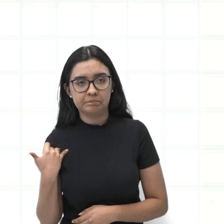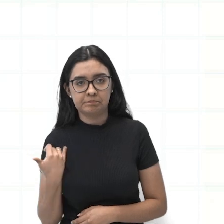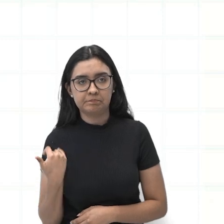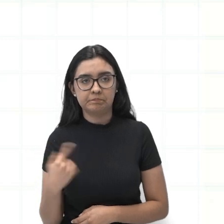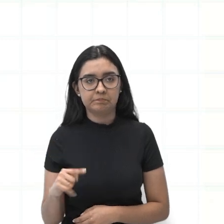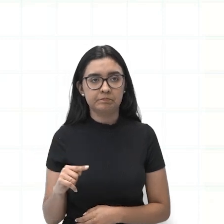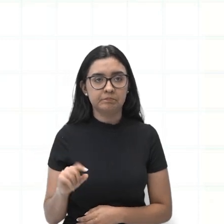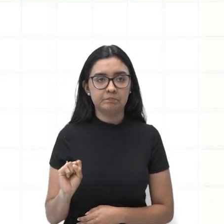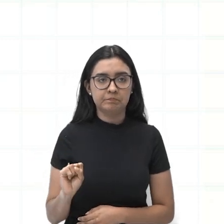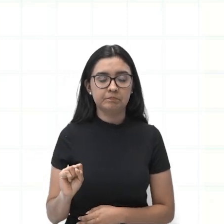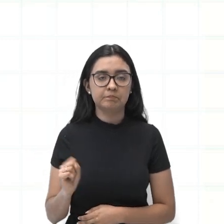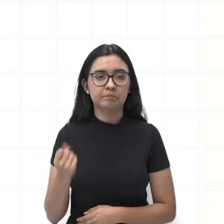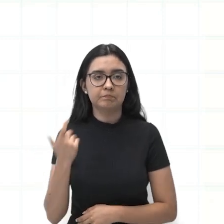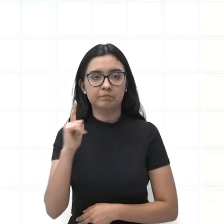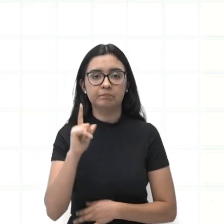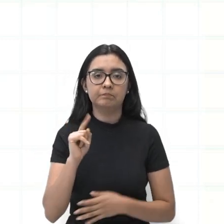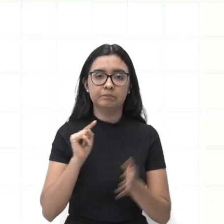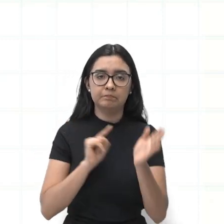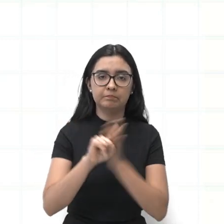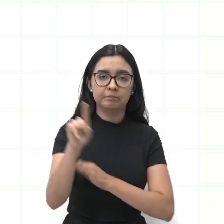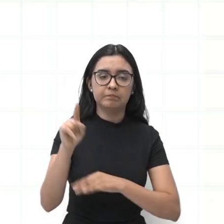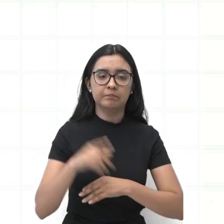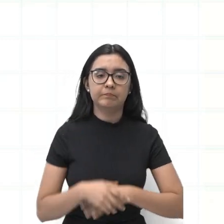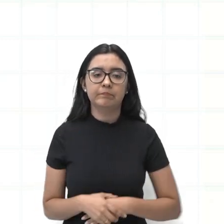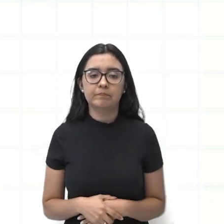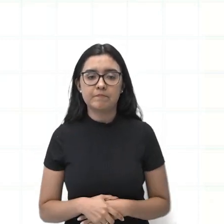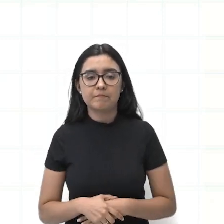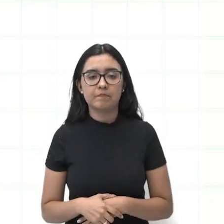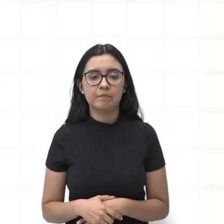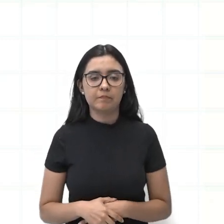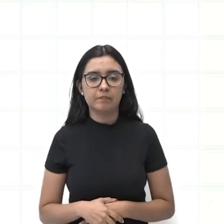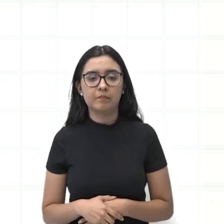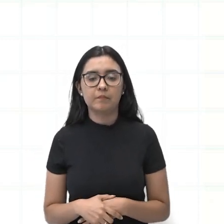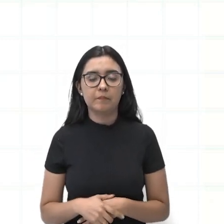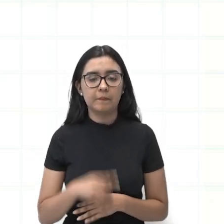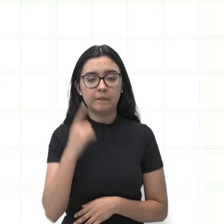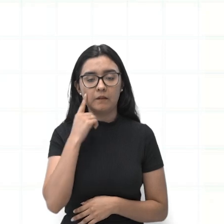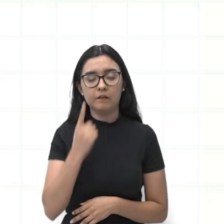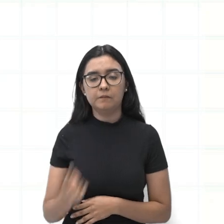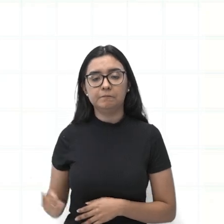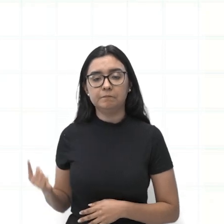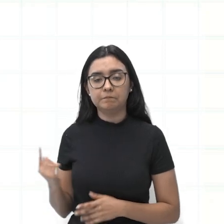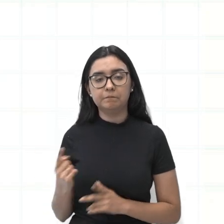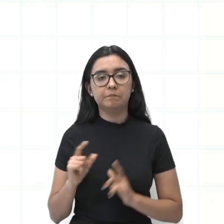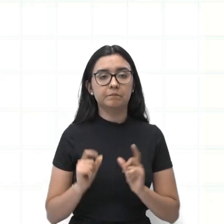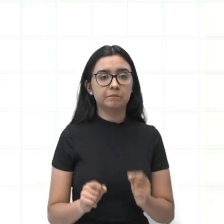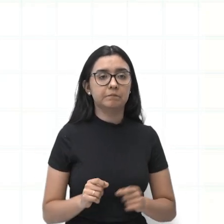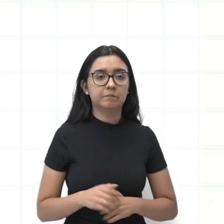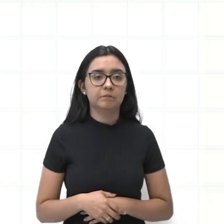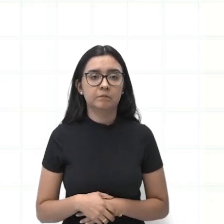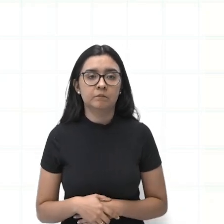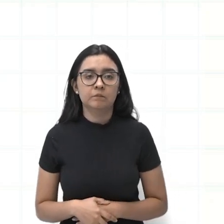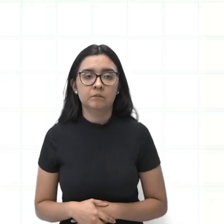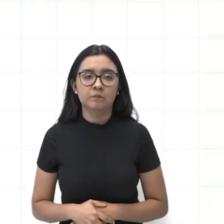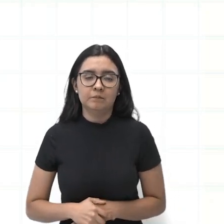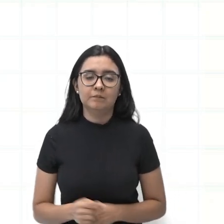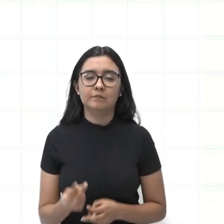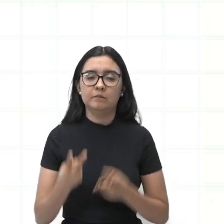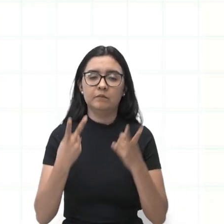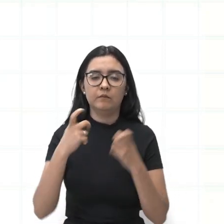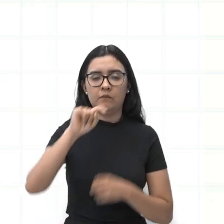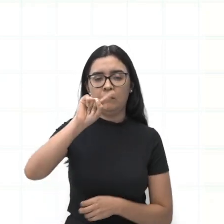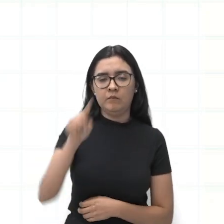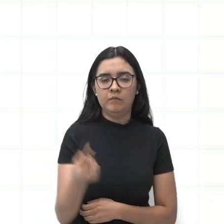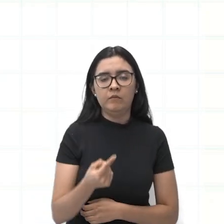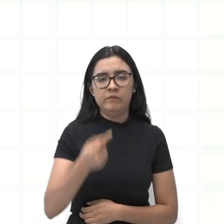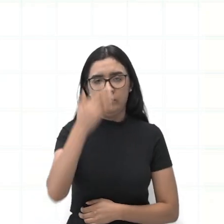idade. Aí a próxima pergunta. What's your father's profession? Qual é? Olha só o apóstrofo